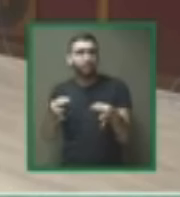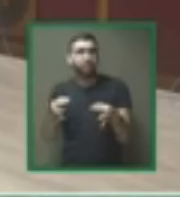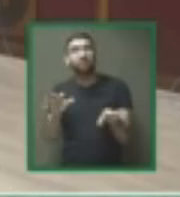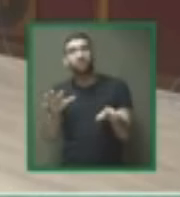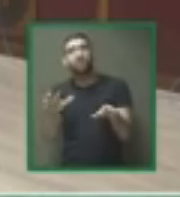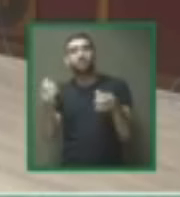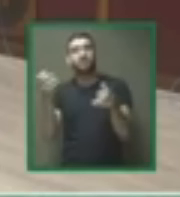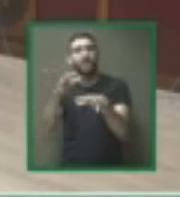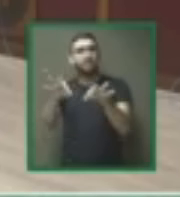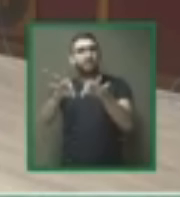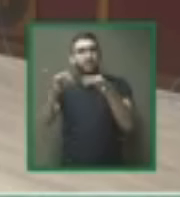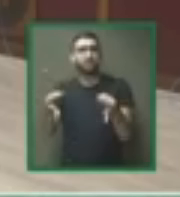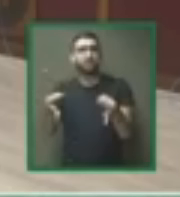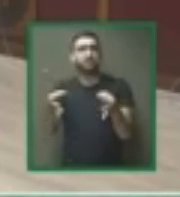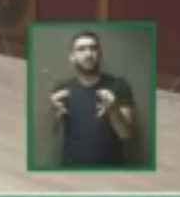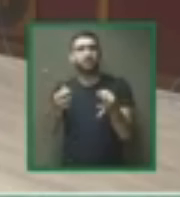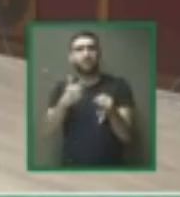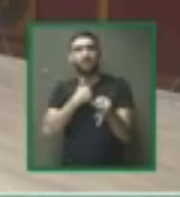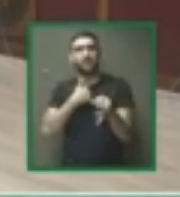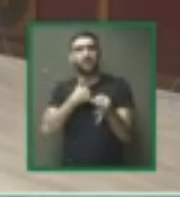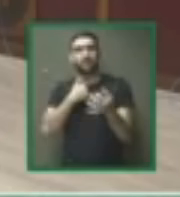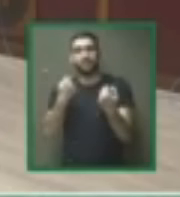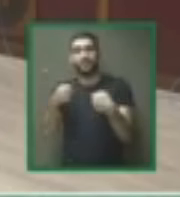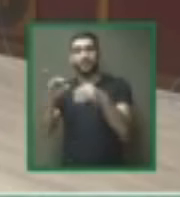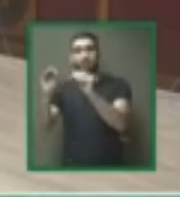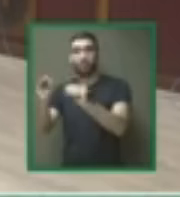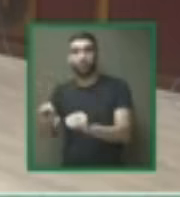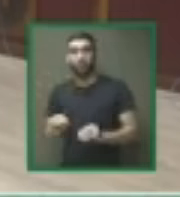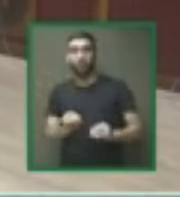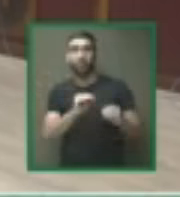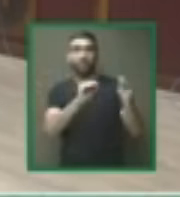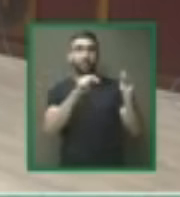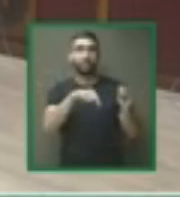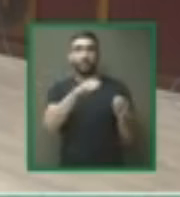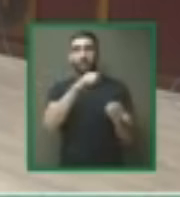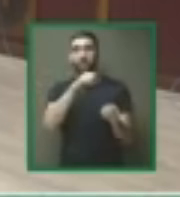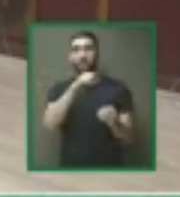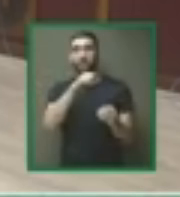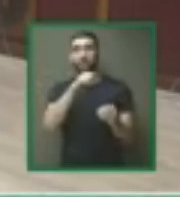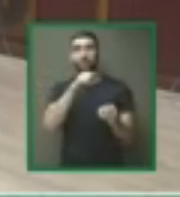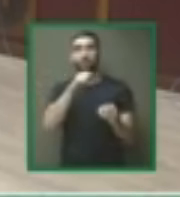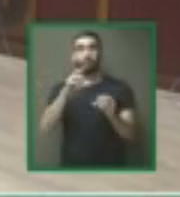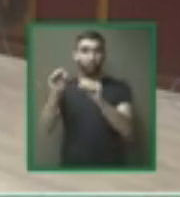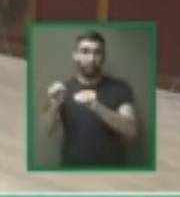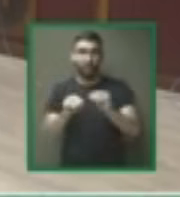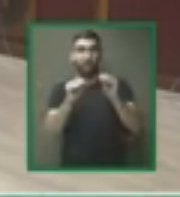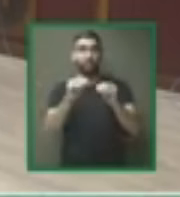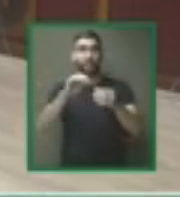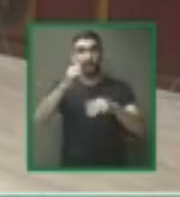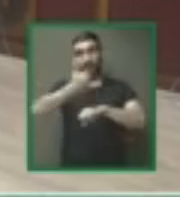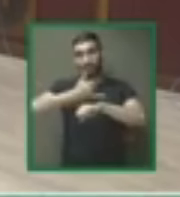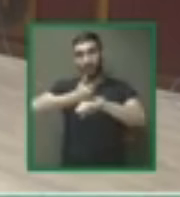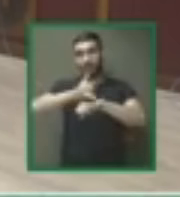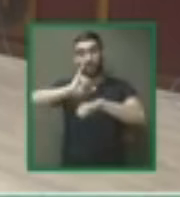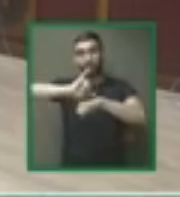Cidade muito pobre. Tive que sair de lá e migrar para a capital aos meus 14 anos.